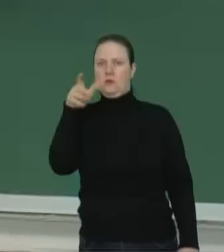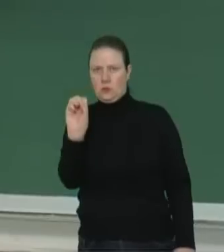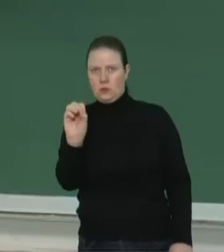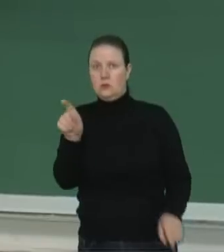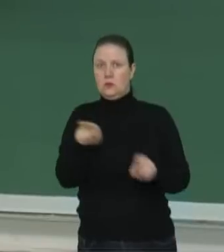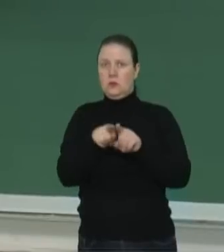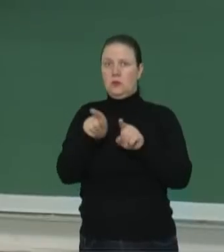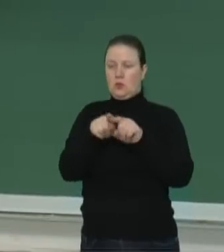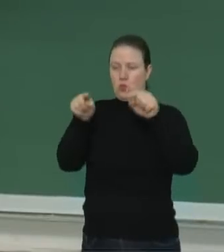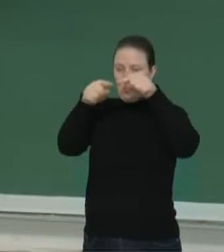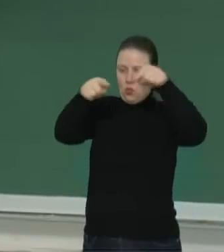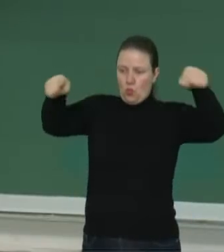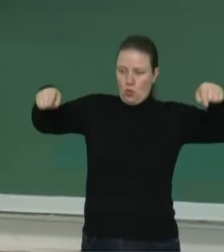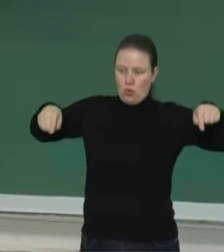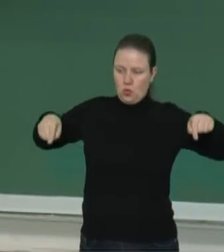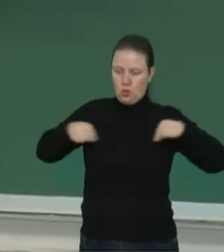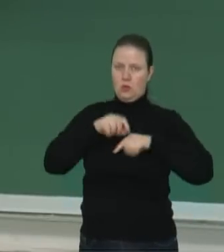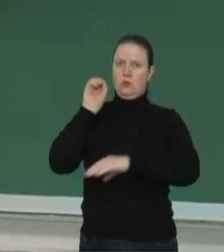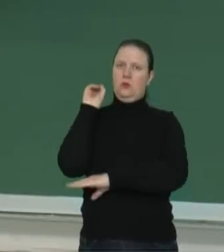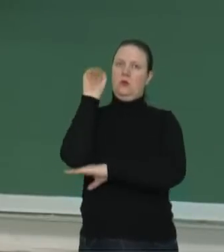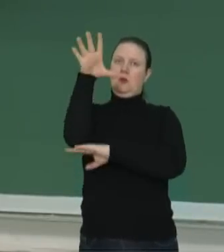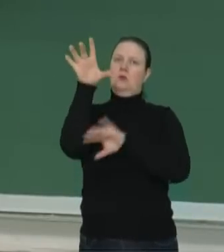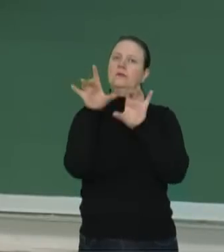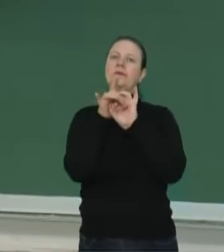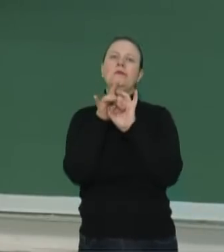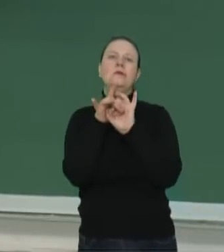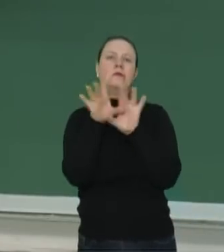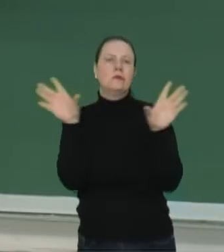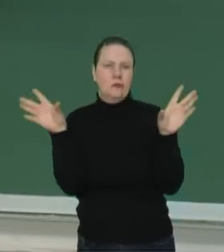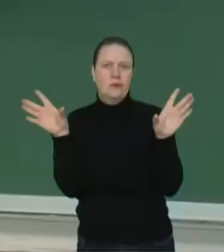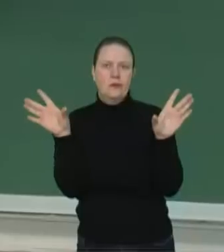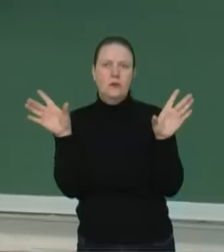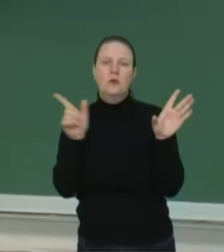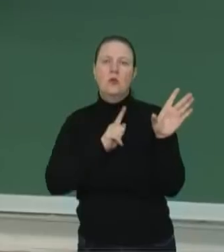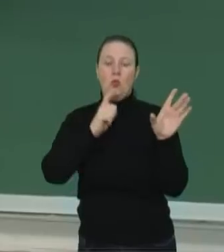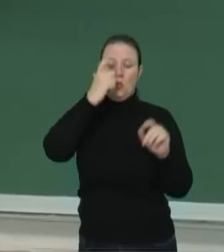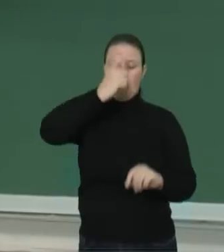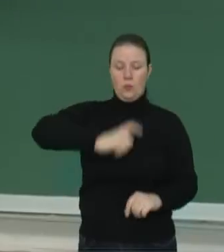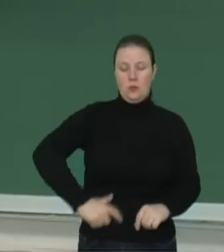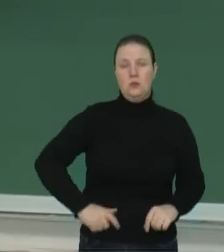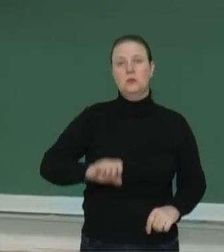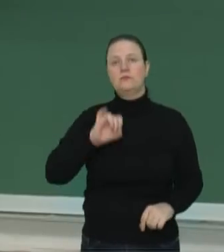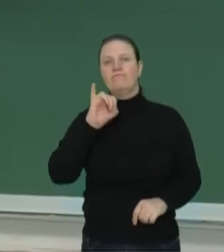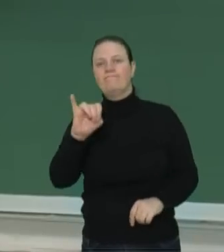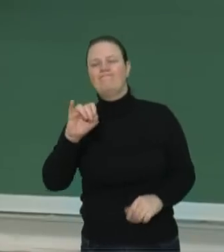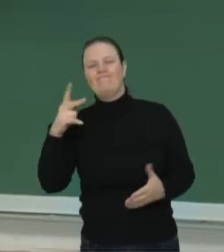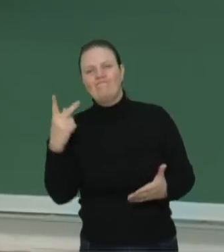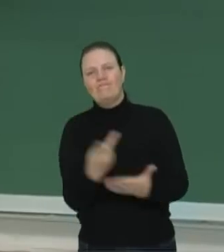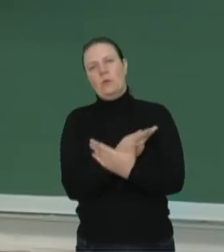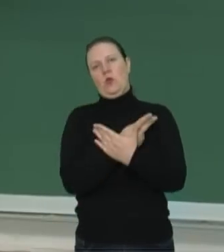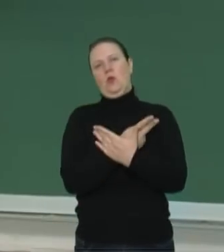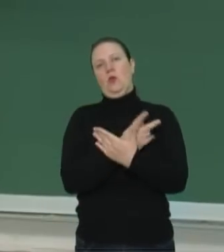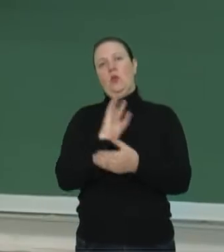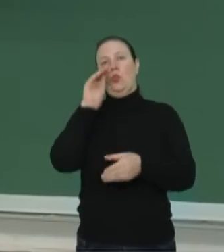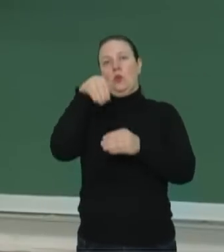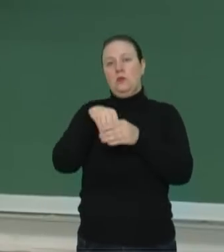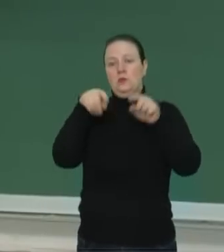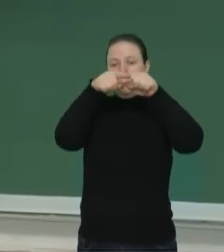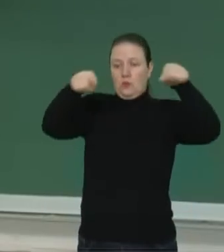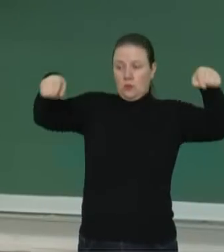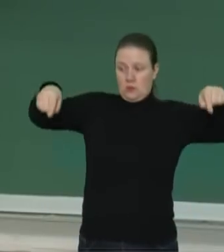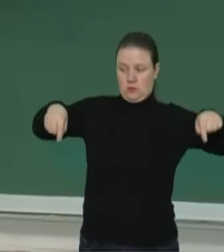lance livre marca aonde o jogador vai lançar a bola caso receba uma falta dentro do